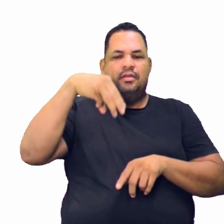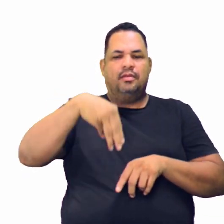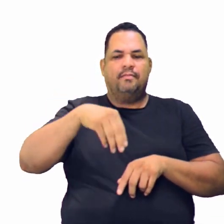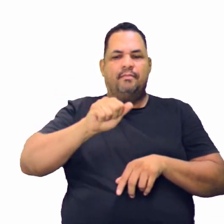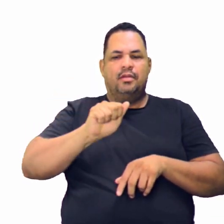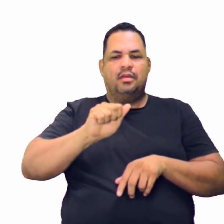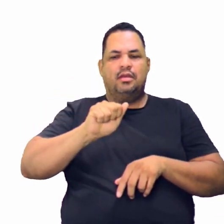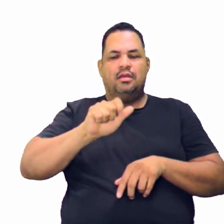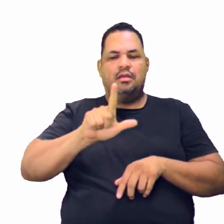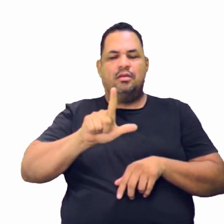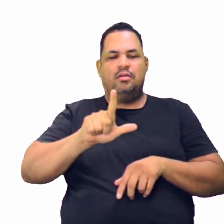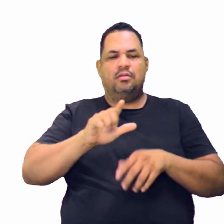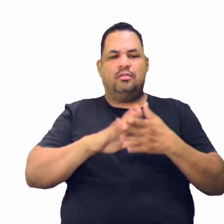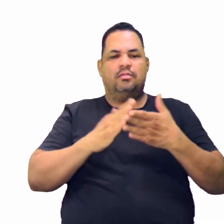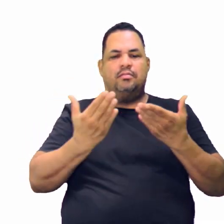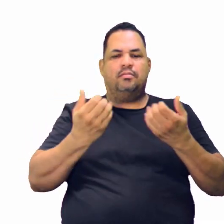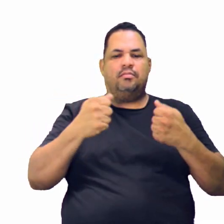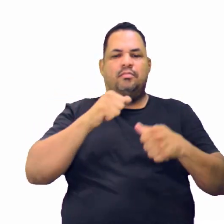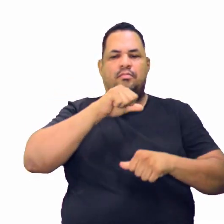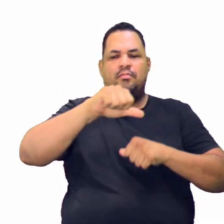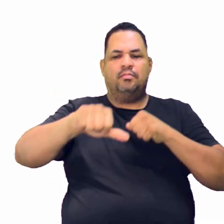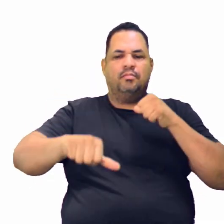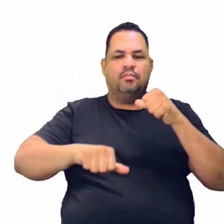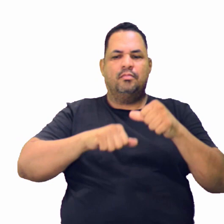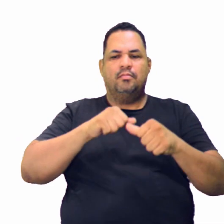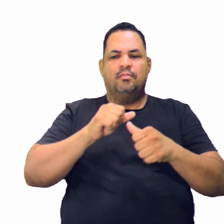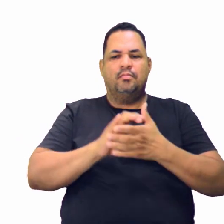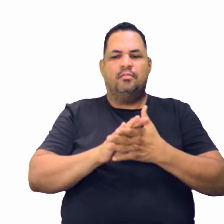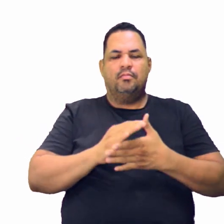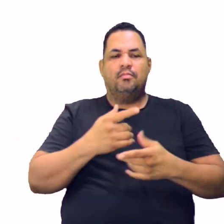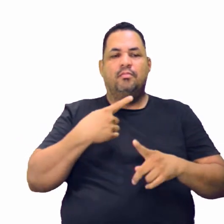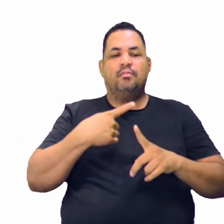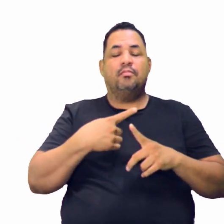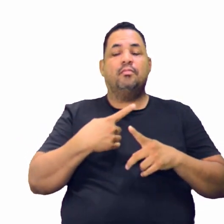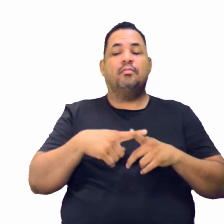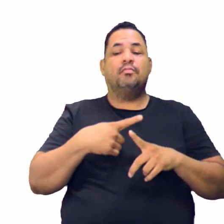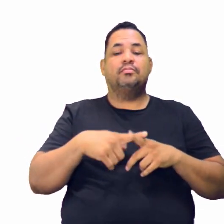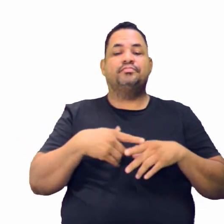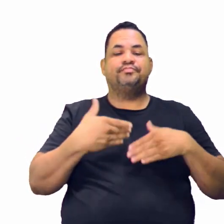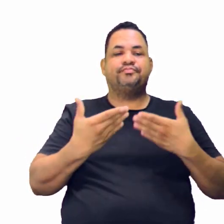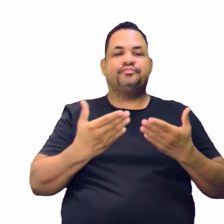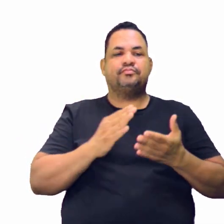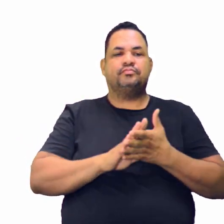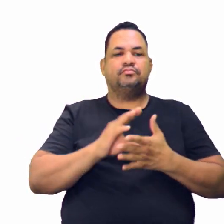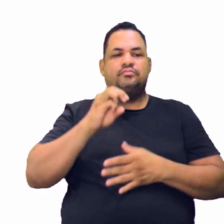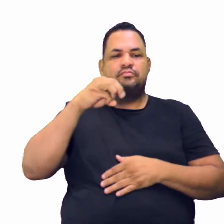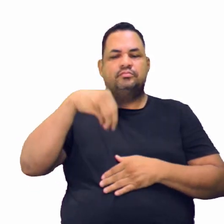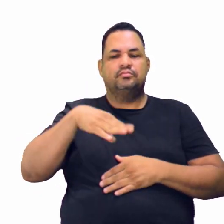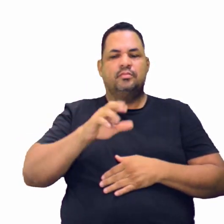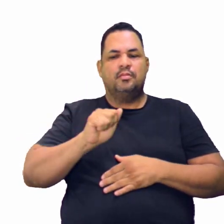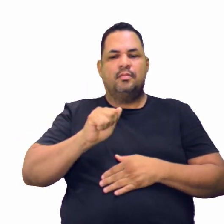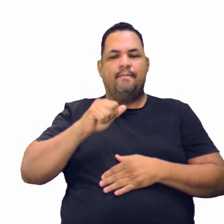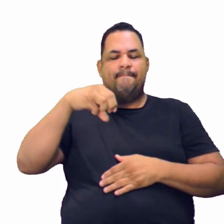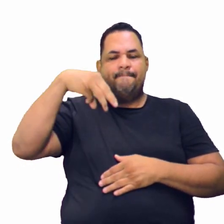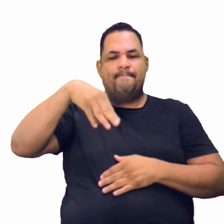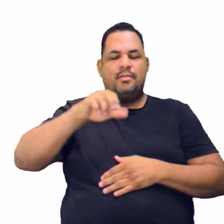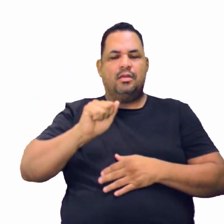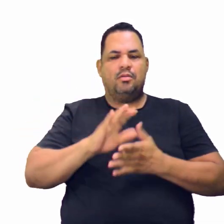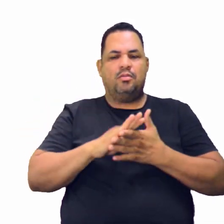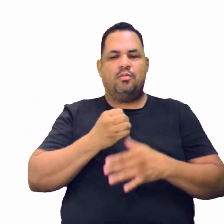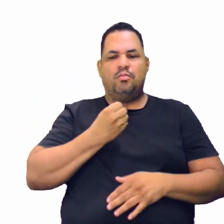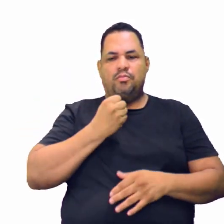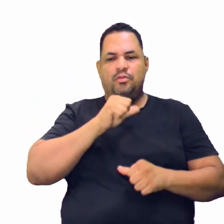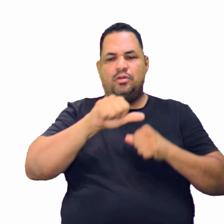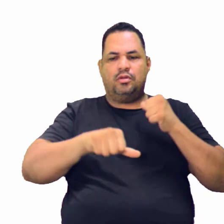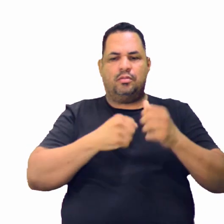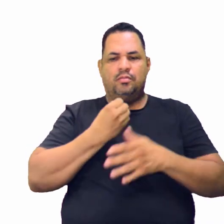o mal com U você pode trocar por quem, na verdade, né? Por bom,